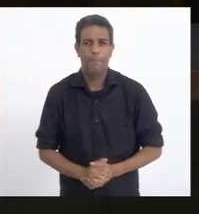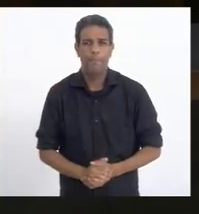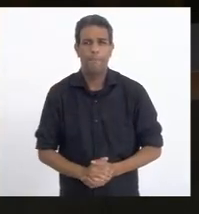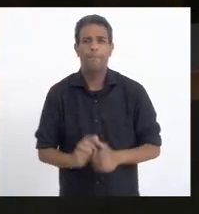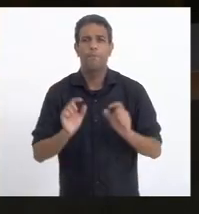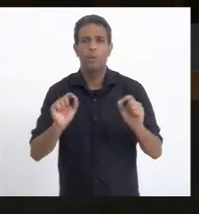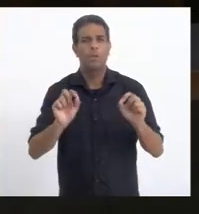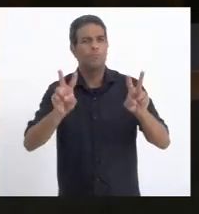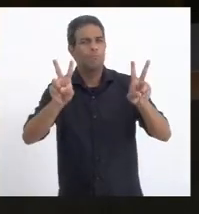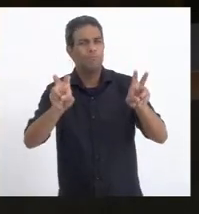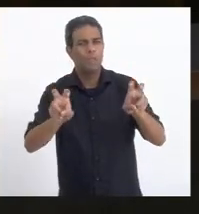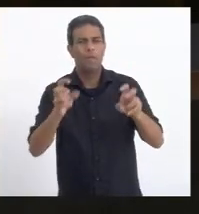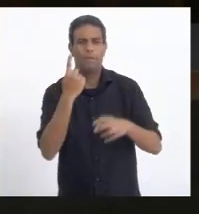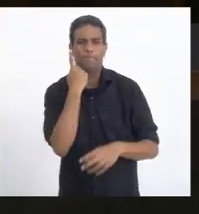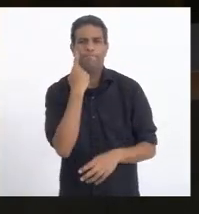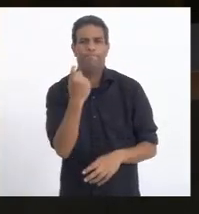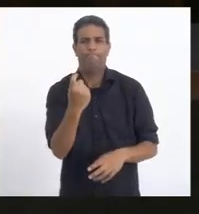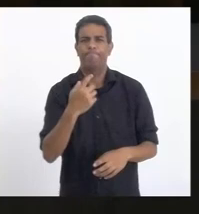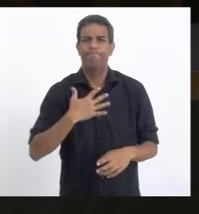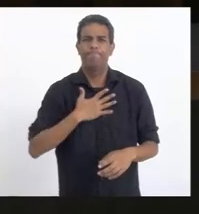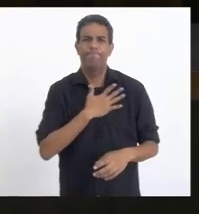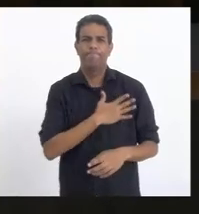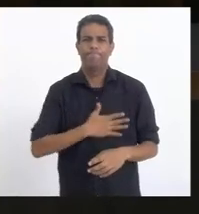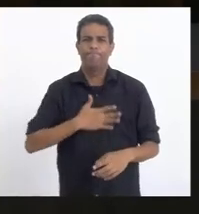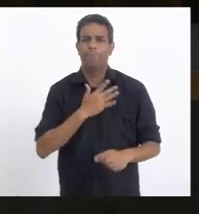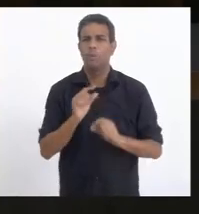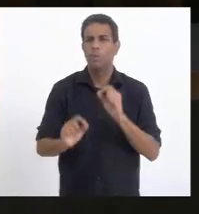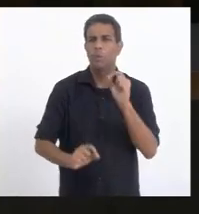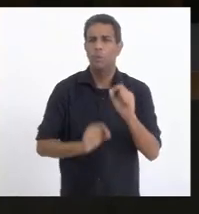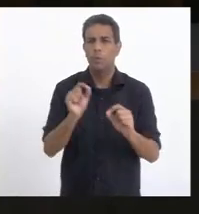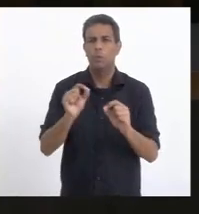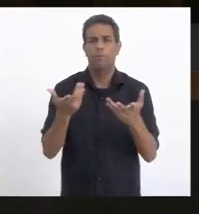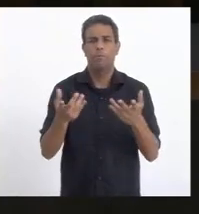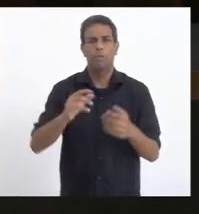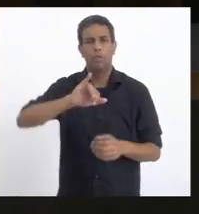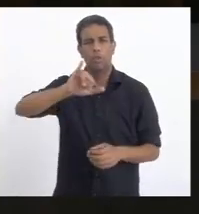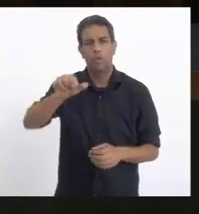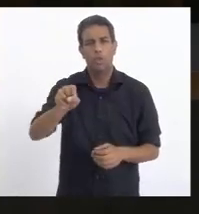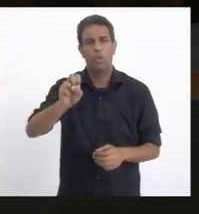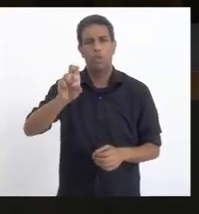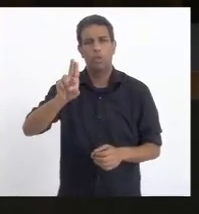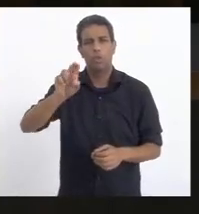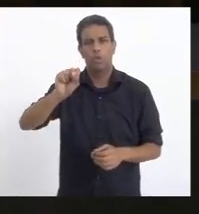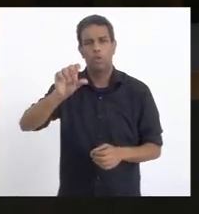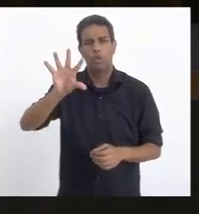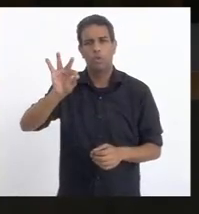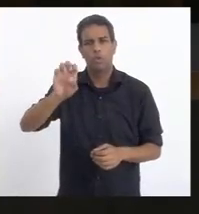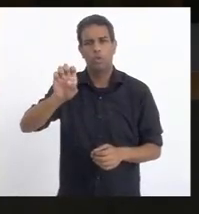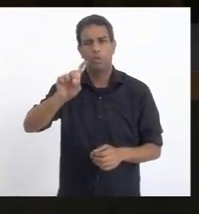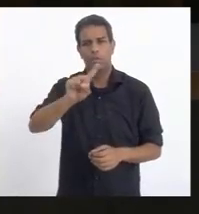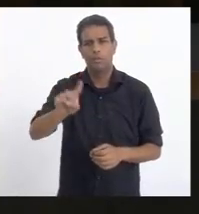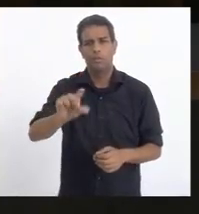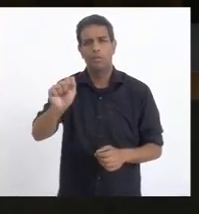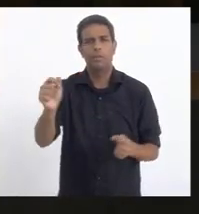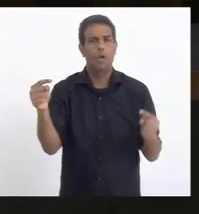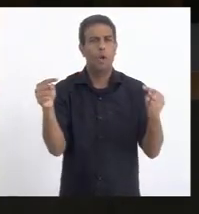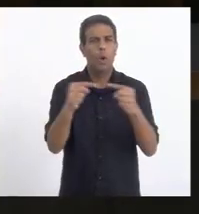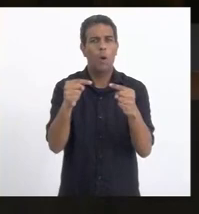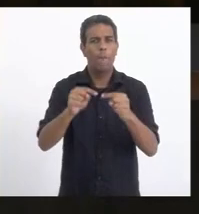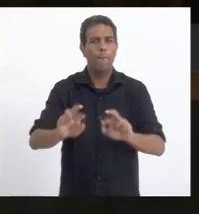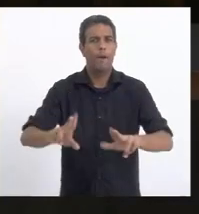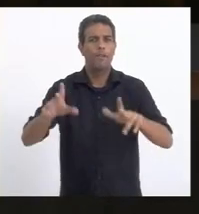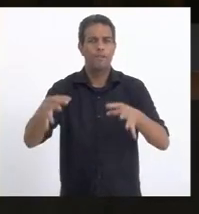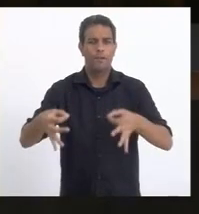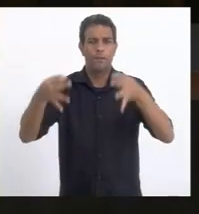eu ouvi um termo que me agradou profundamente que foi o termo justeza é porque é um pouco mais do que a